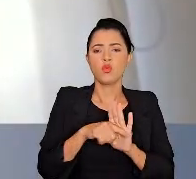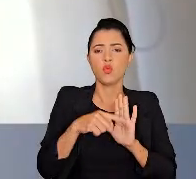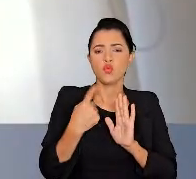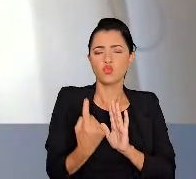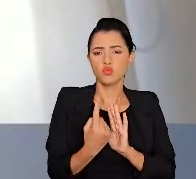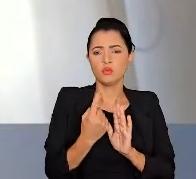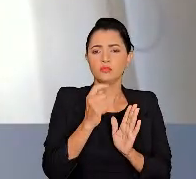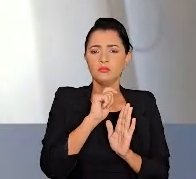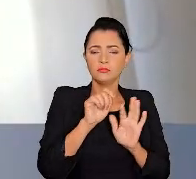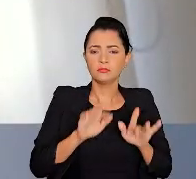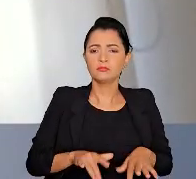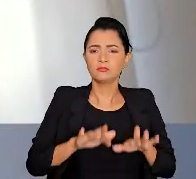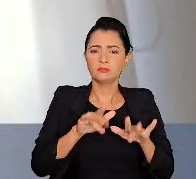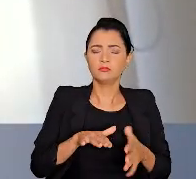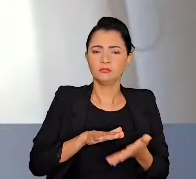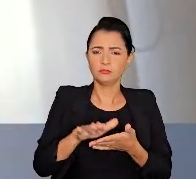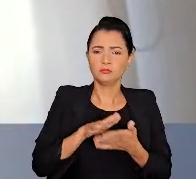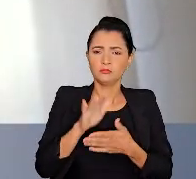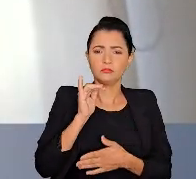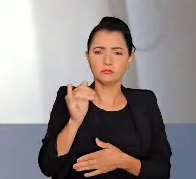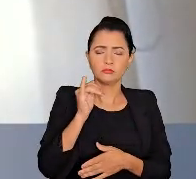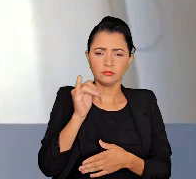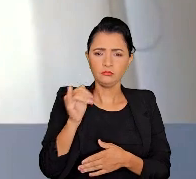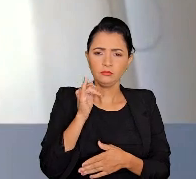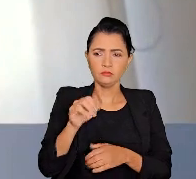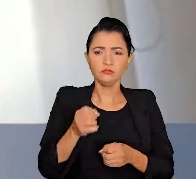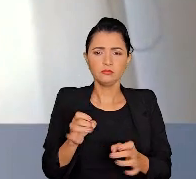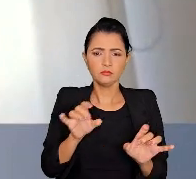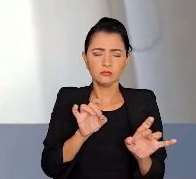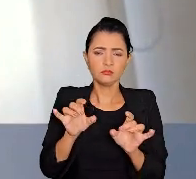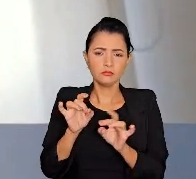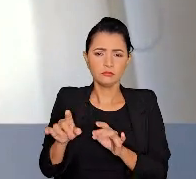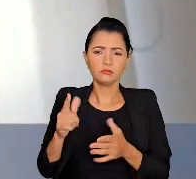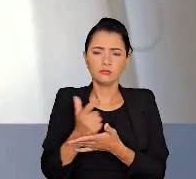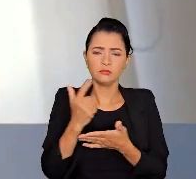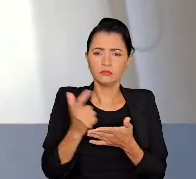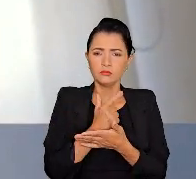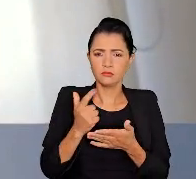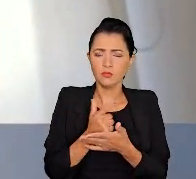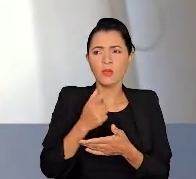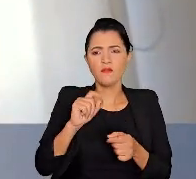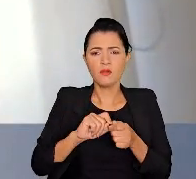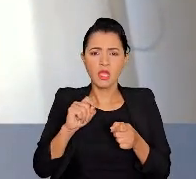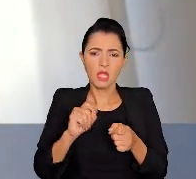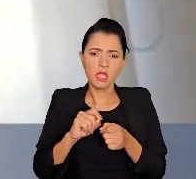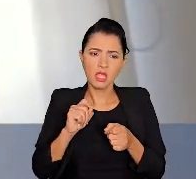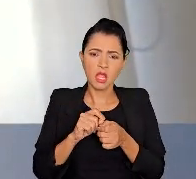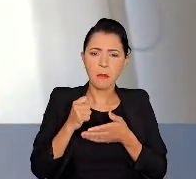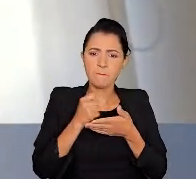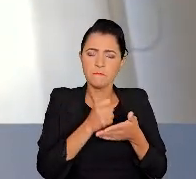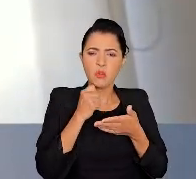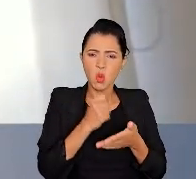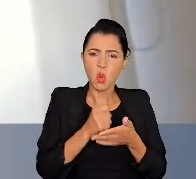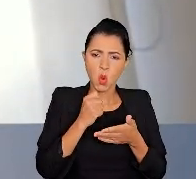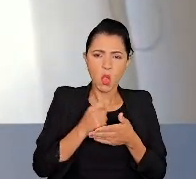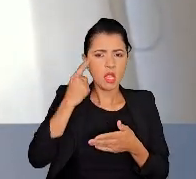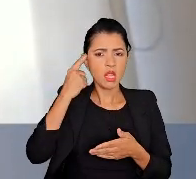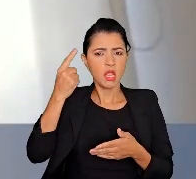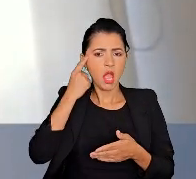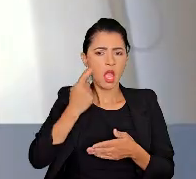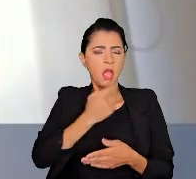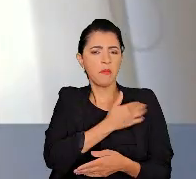Escrever, editar, divulgar e comercializar livros fazendo apologia de ideias preconceituosas